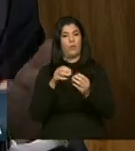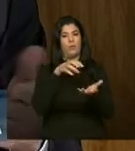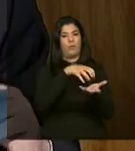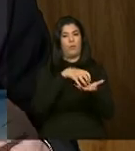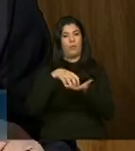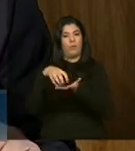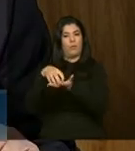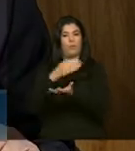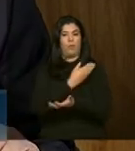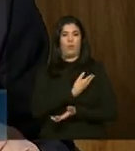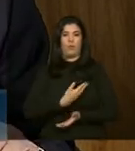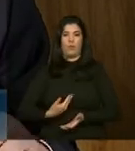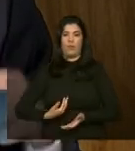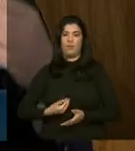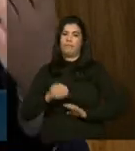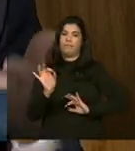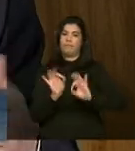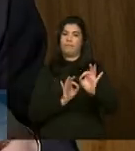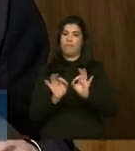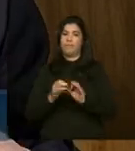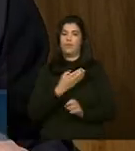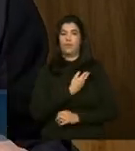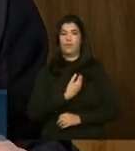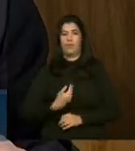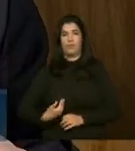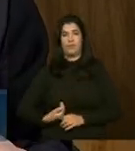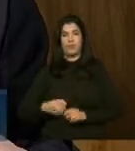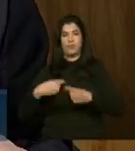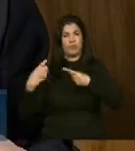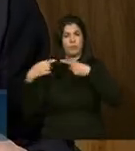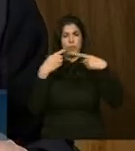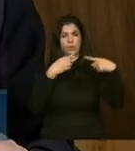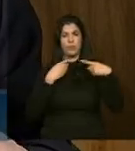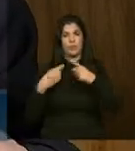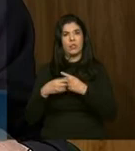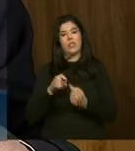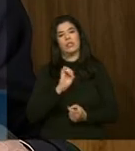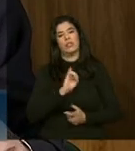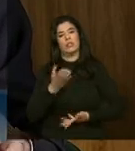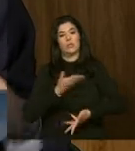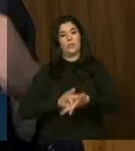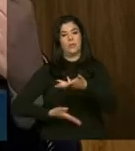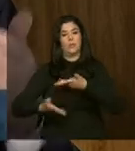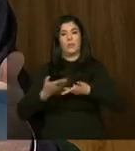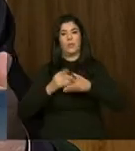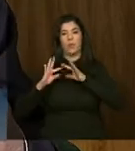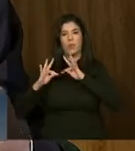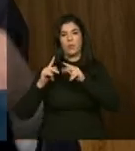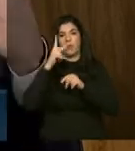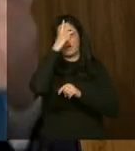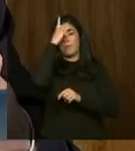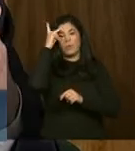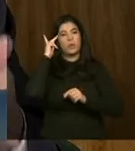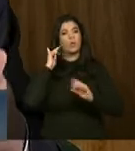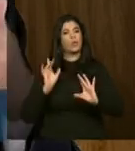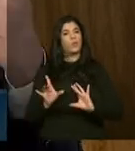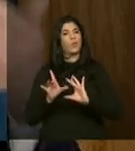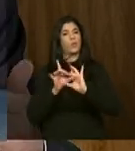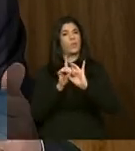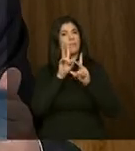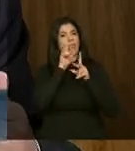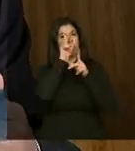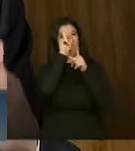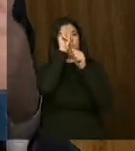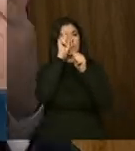a preparação da própria presidenta para a participação do debate, se envolveu, todo mundo se envolveu fortemente